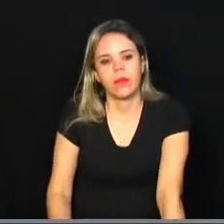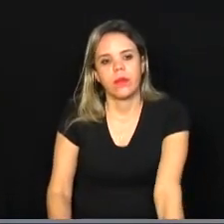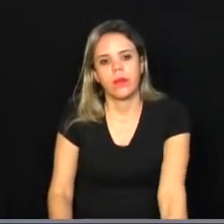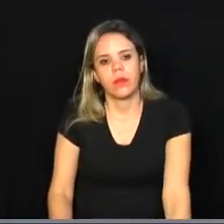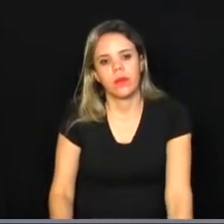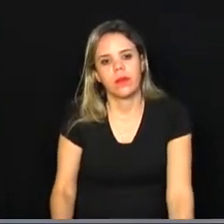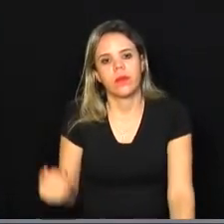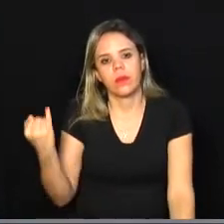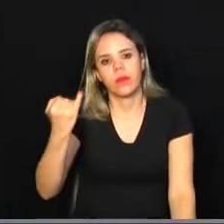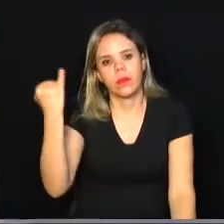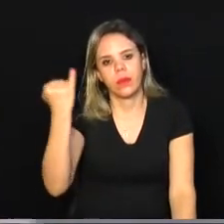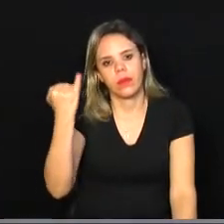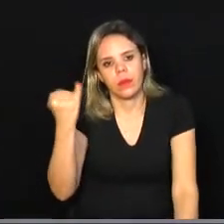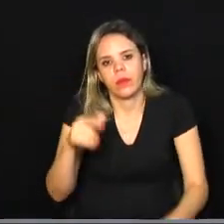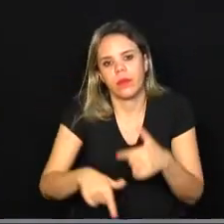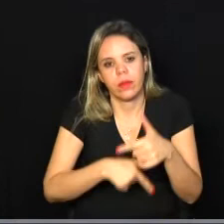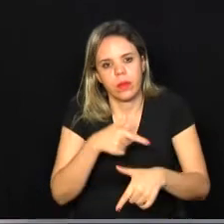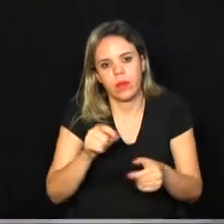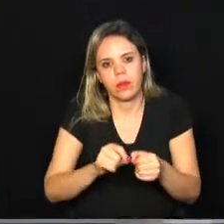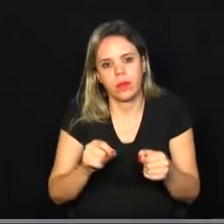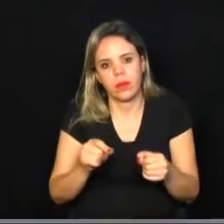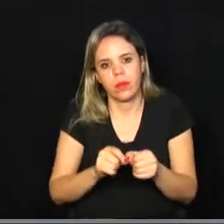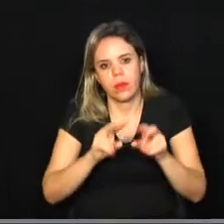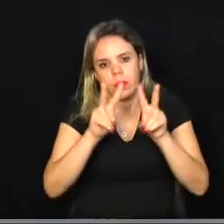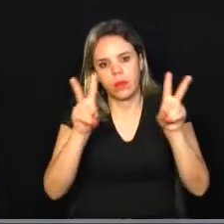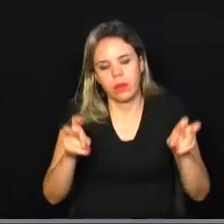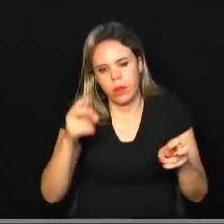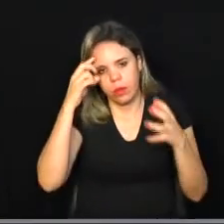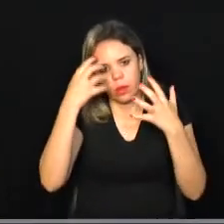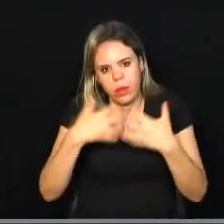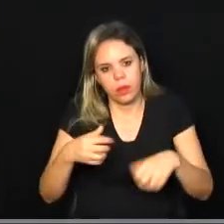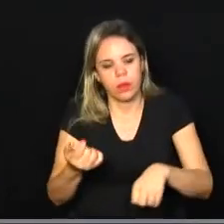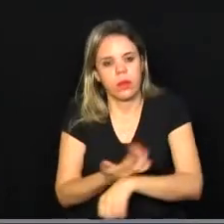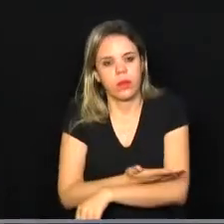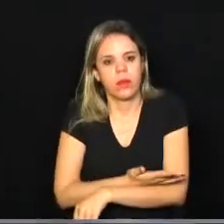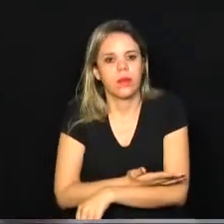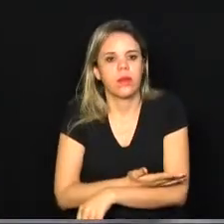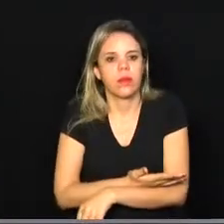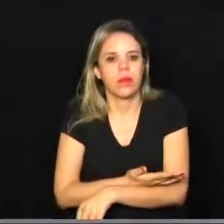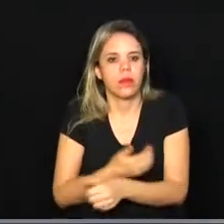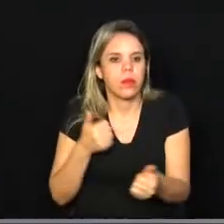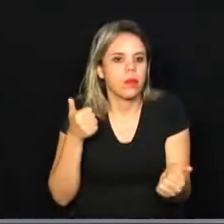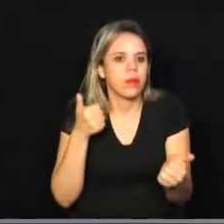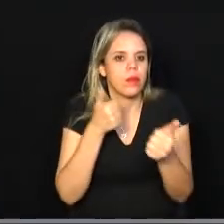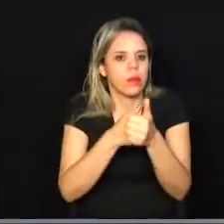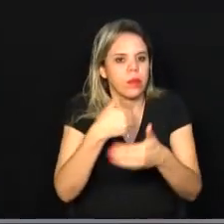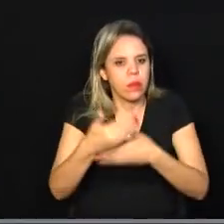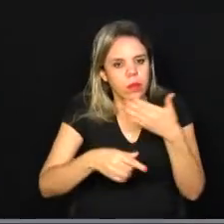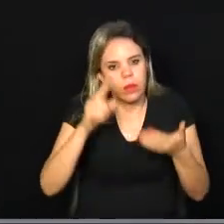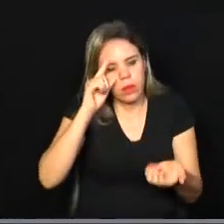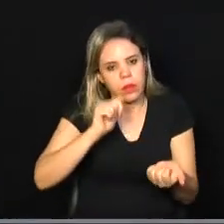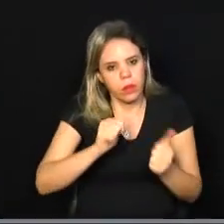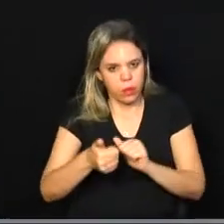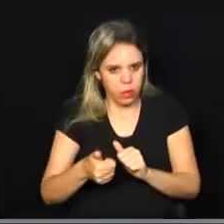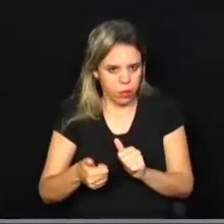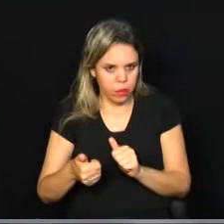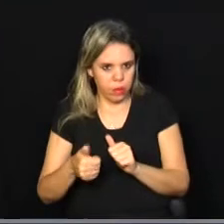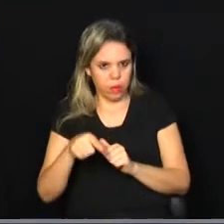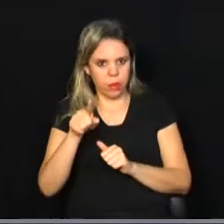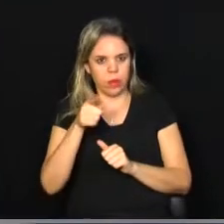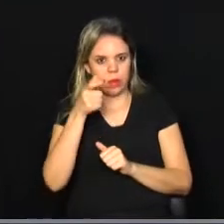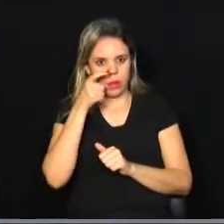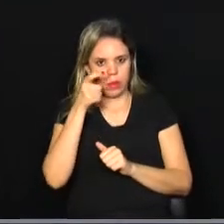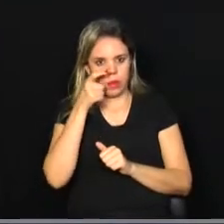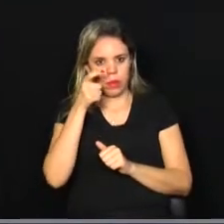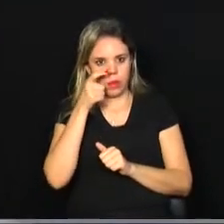super importante para quem trabalha com esses aspectos mentais e emocionais acompanhar o dia a dia do atleta para você